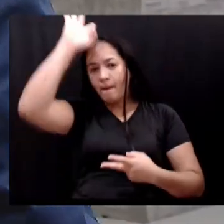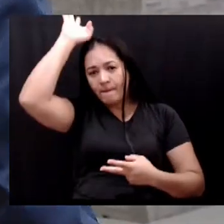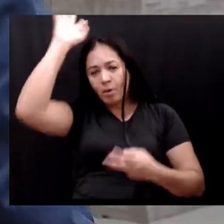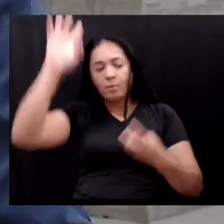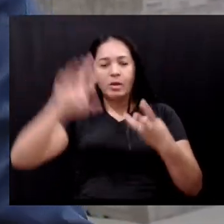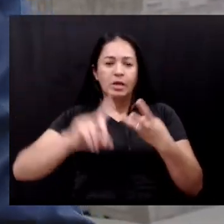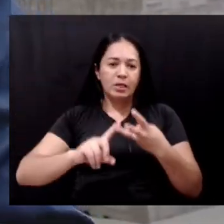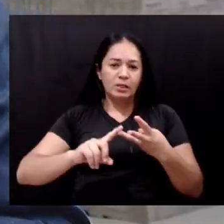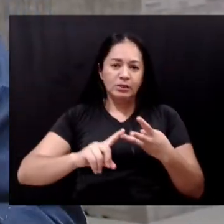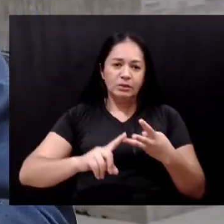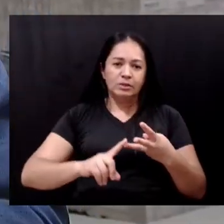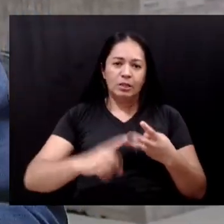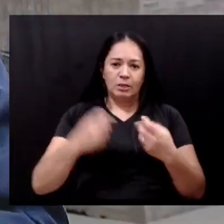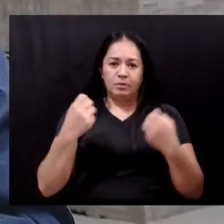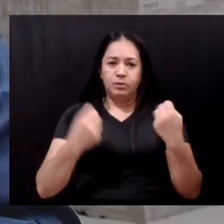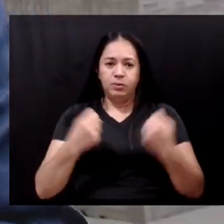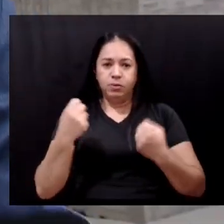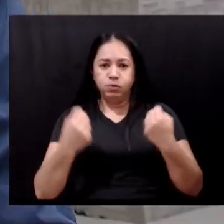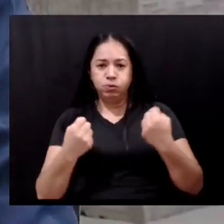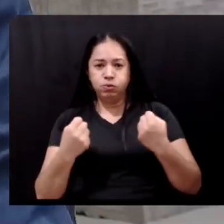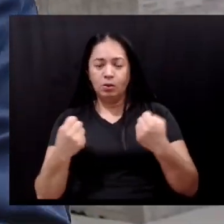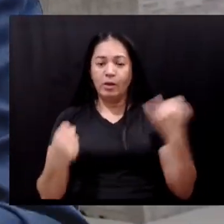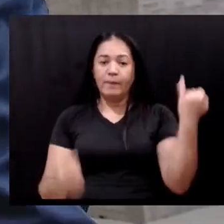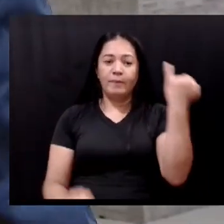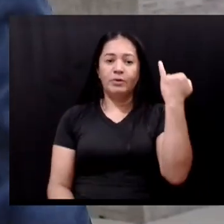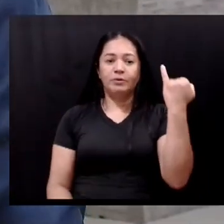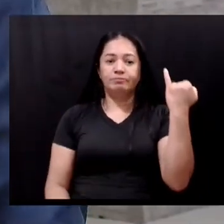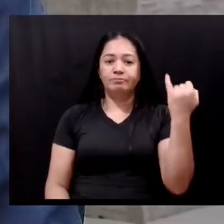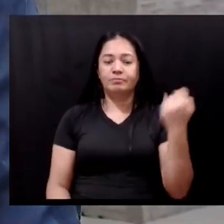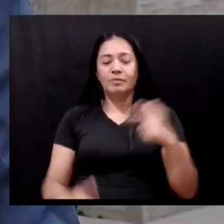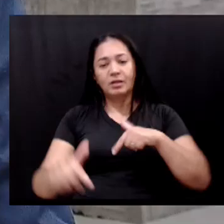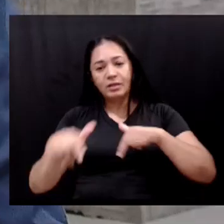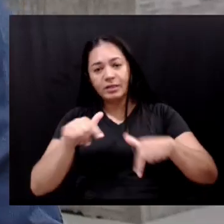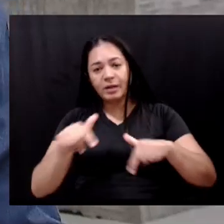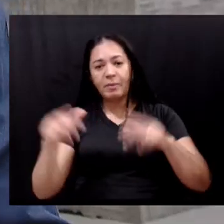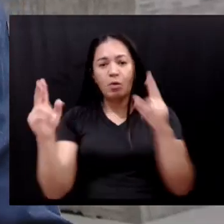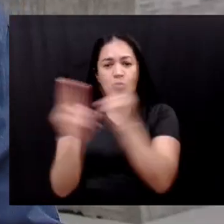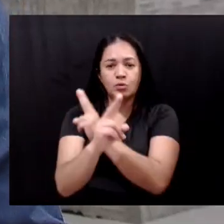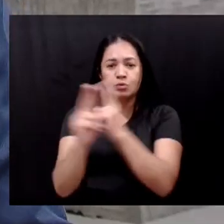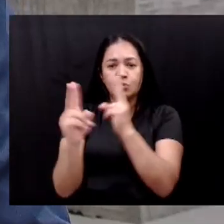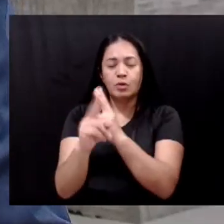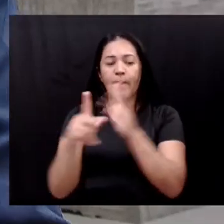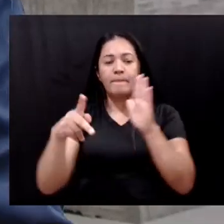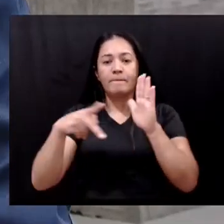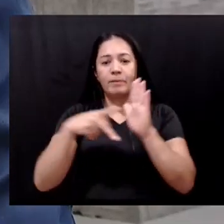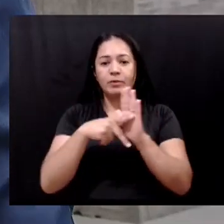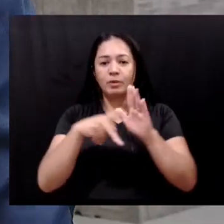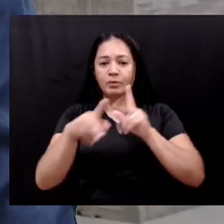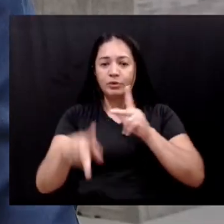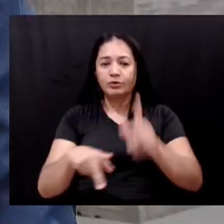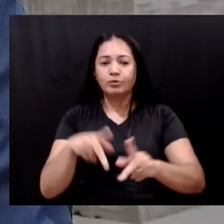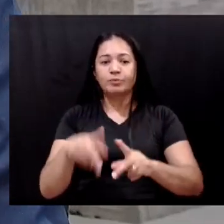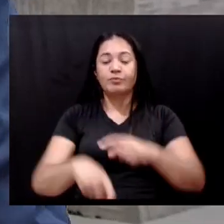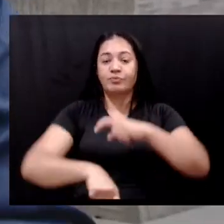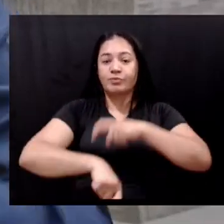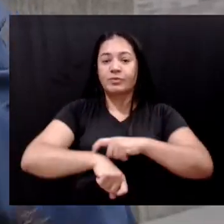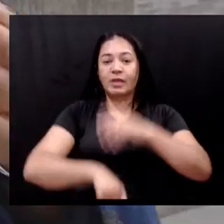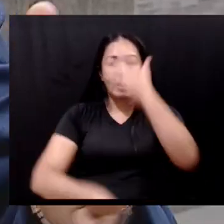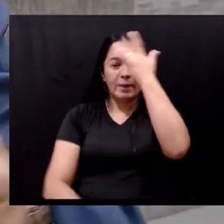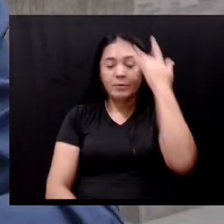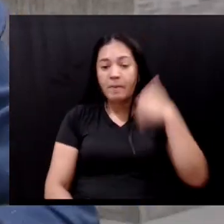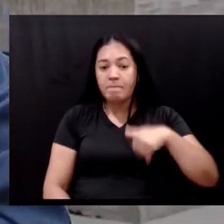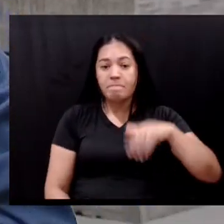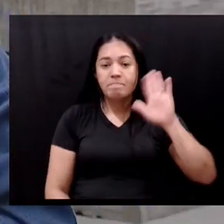são totalmente importantes, que estão trabalhando pela urgência da população. No momento que a pessoa mais precisa, né,